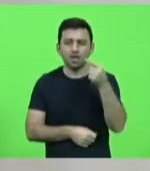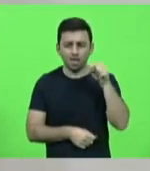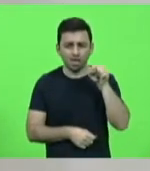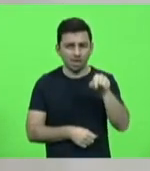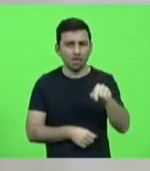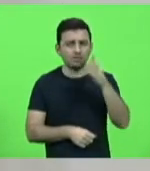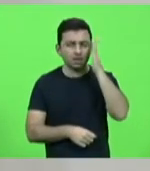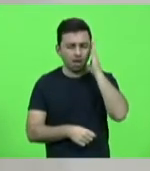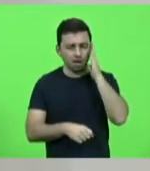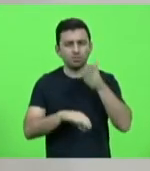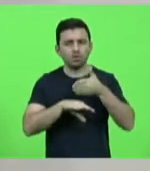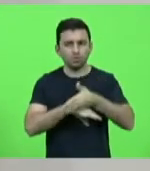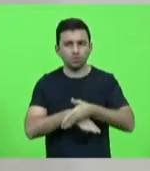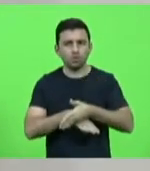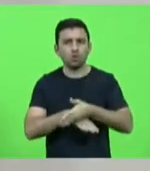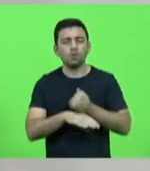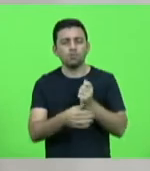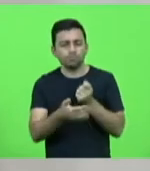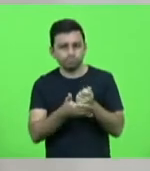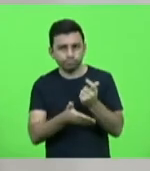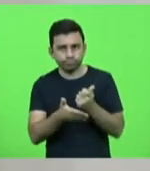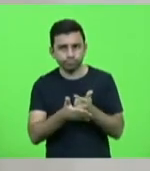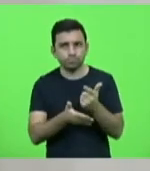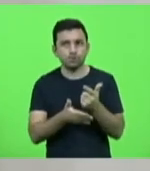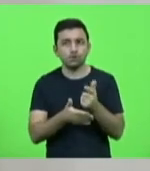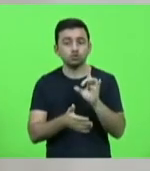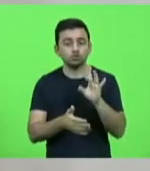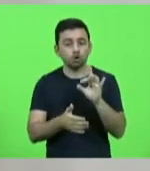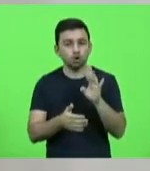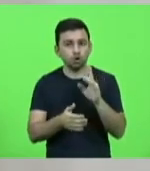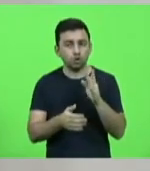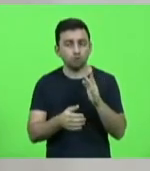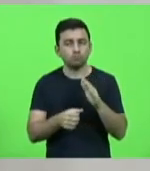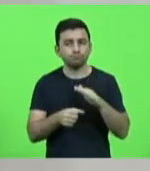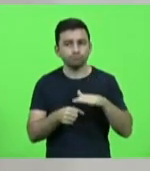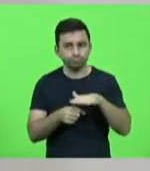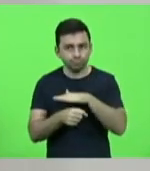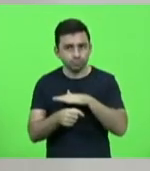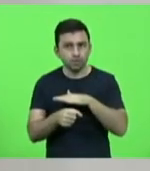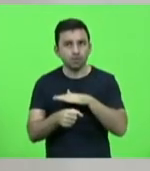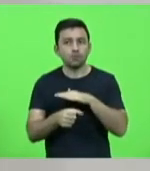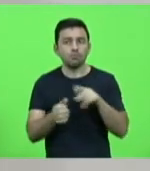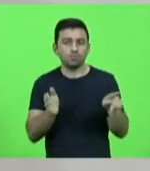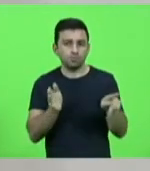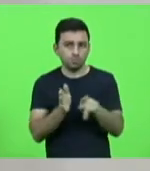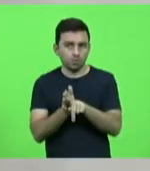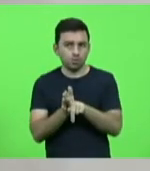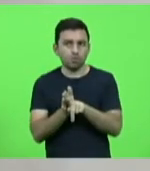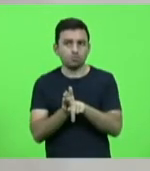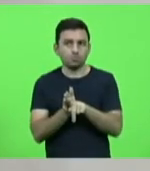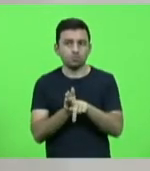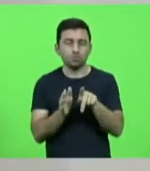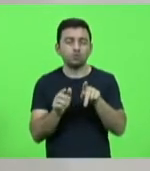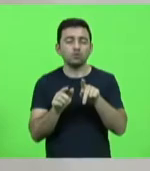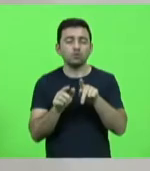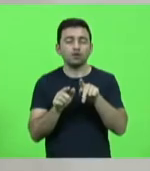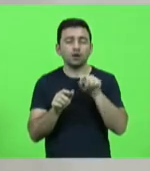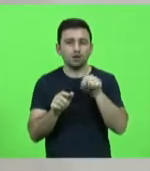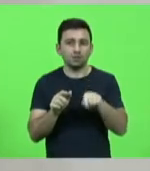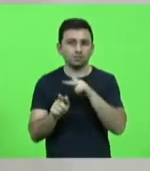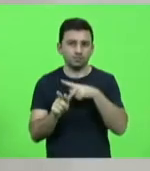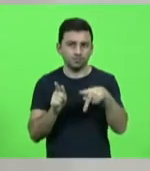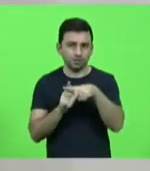ia contribuir só pelo teto da Previdência e que iria se aposentar,